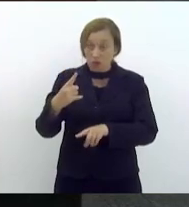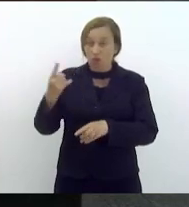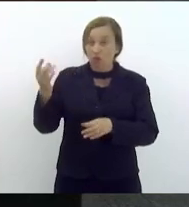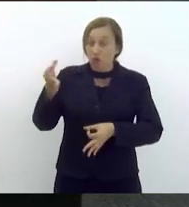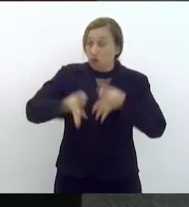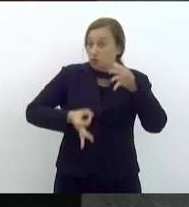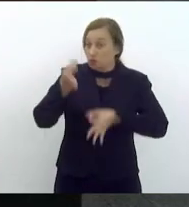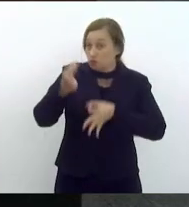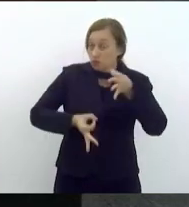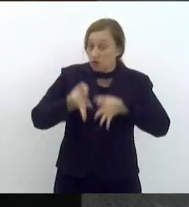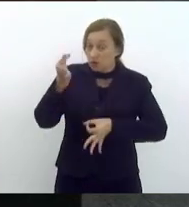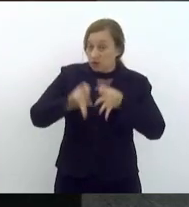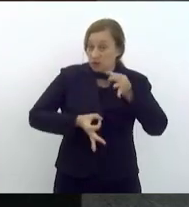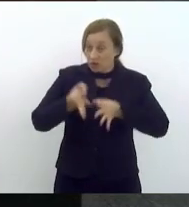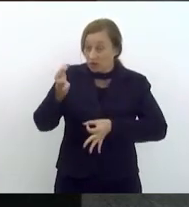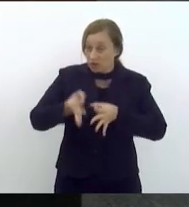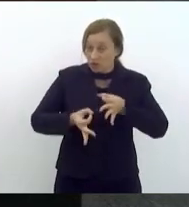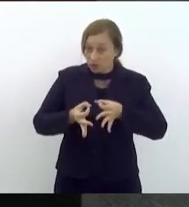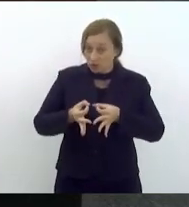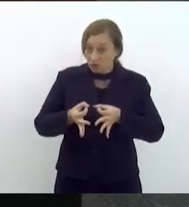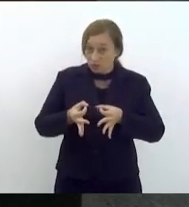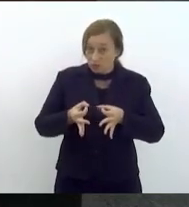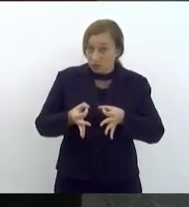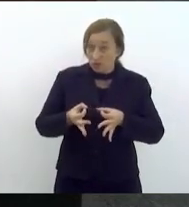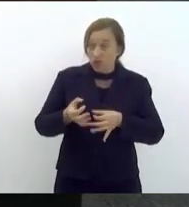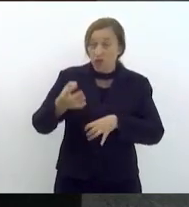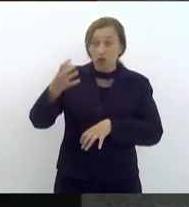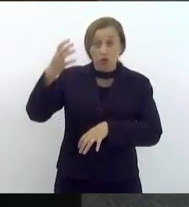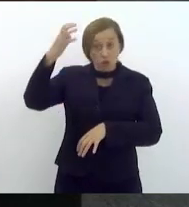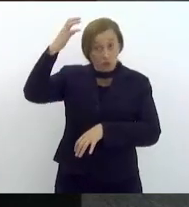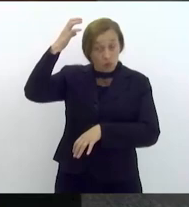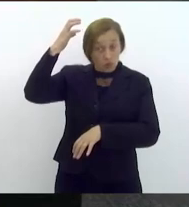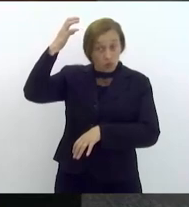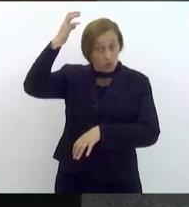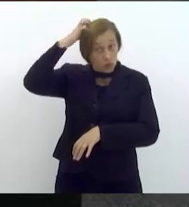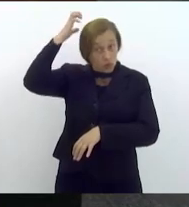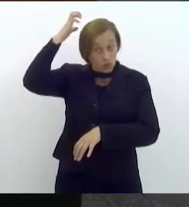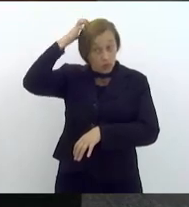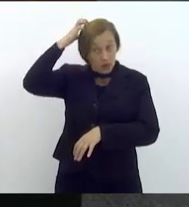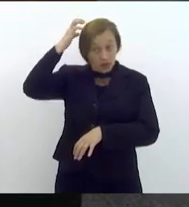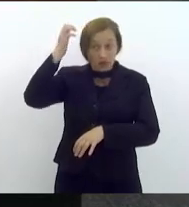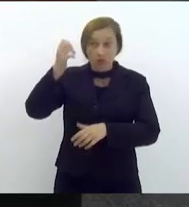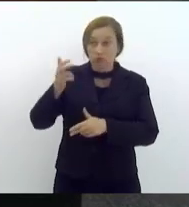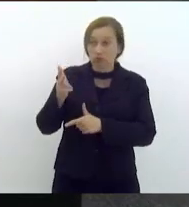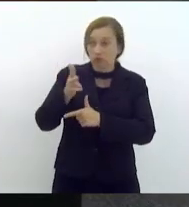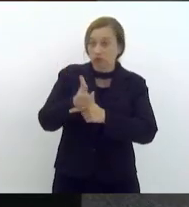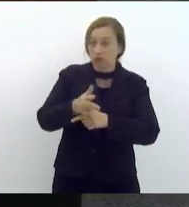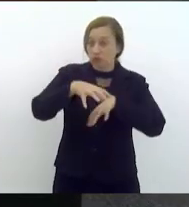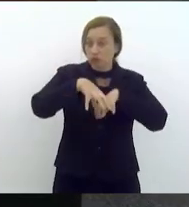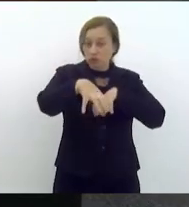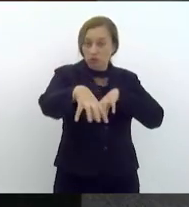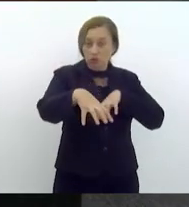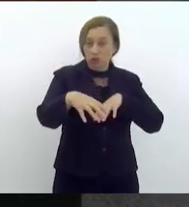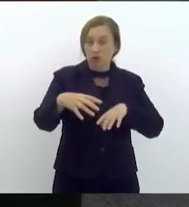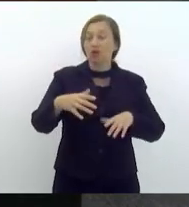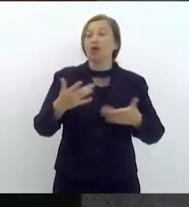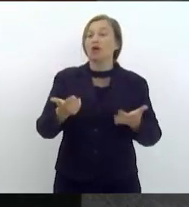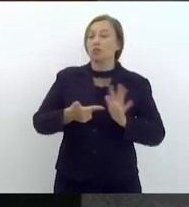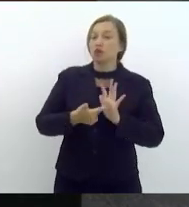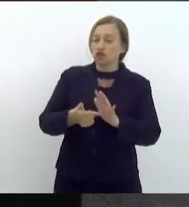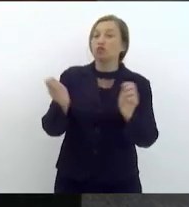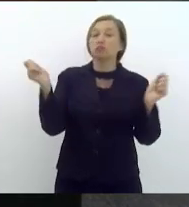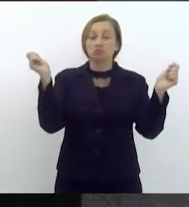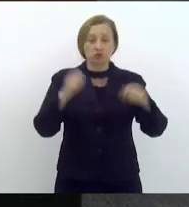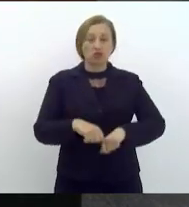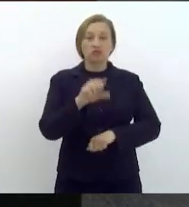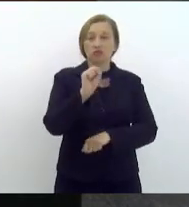julgamento no tribunal do júri onde ele foi condenado por audiência remota Então isso é uma prova de que é